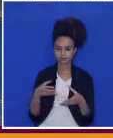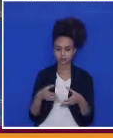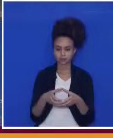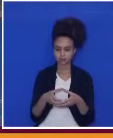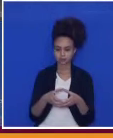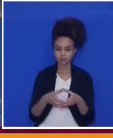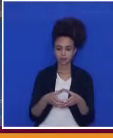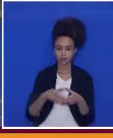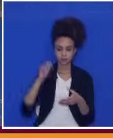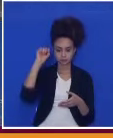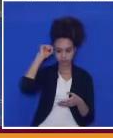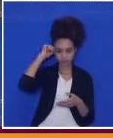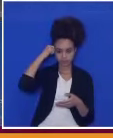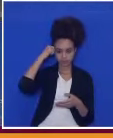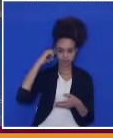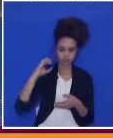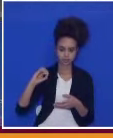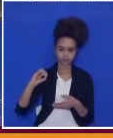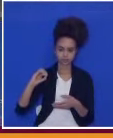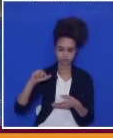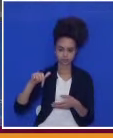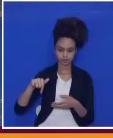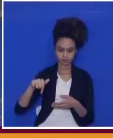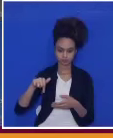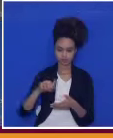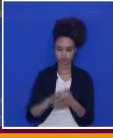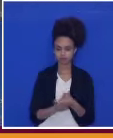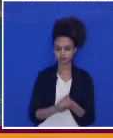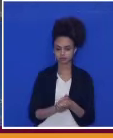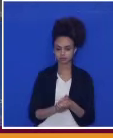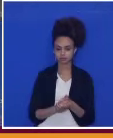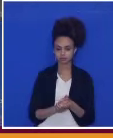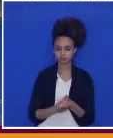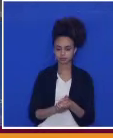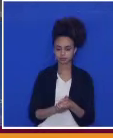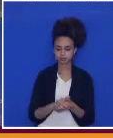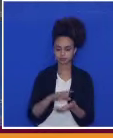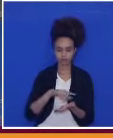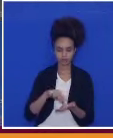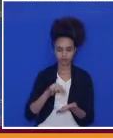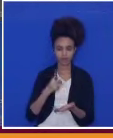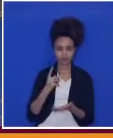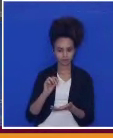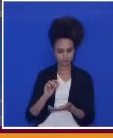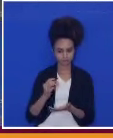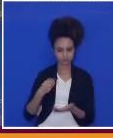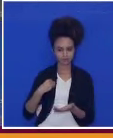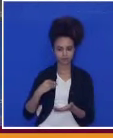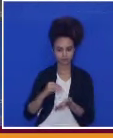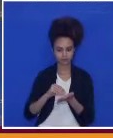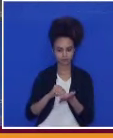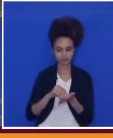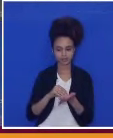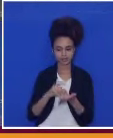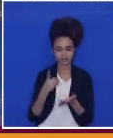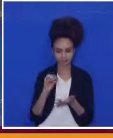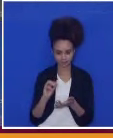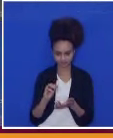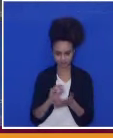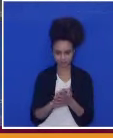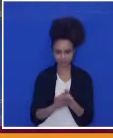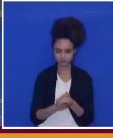Preta 07. Foram sorteados 10 números, faltam 10. Bola rosa